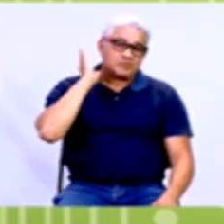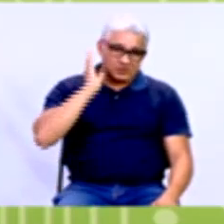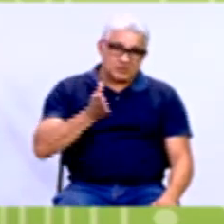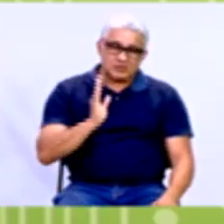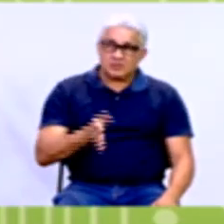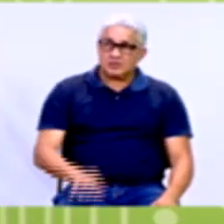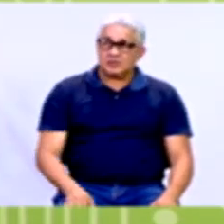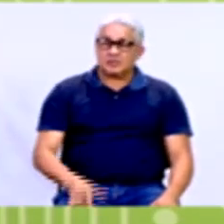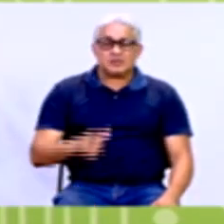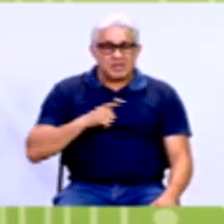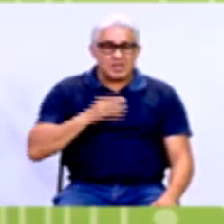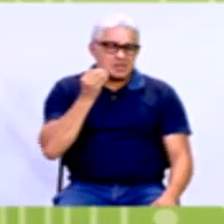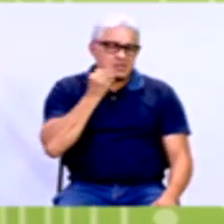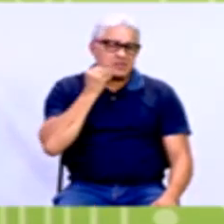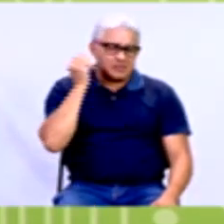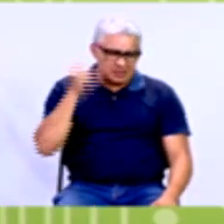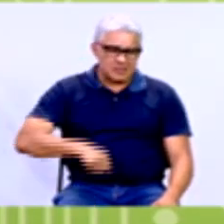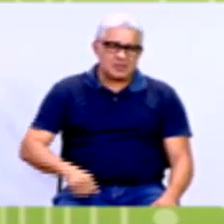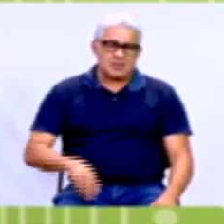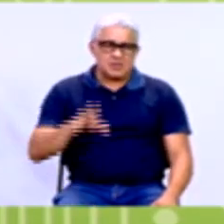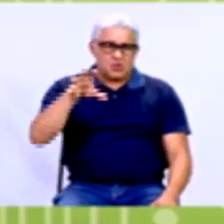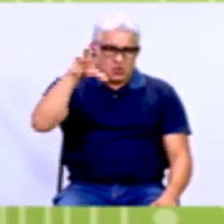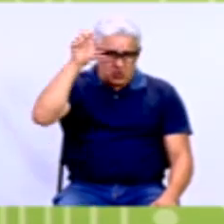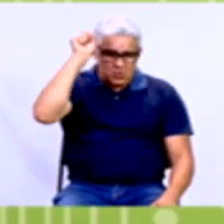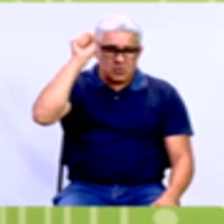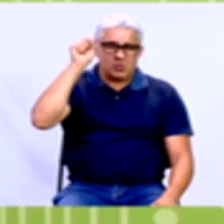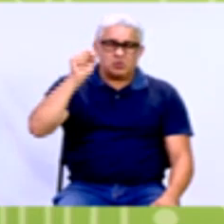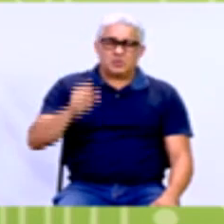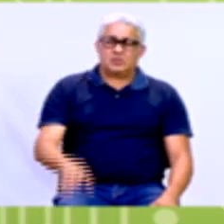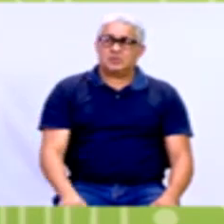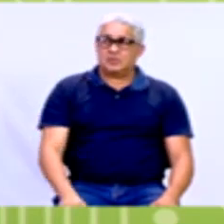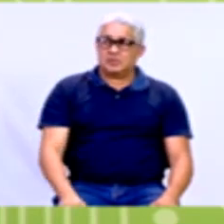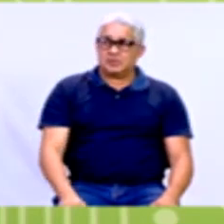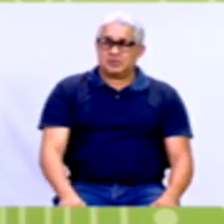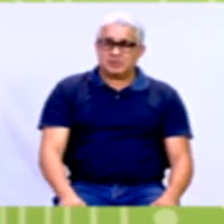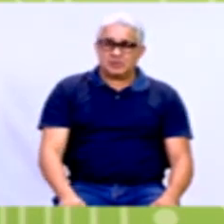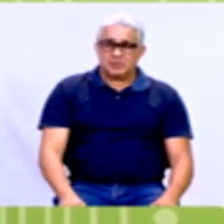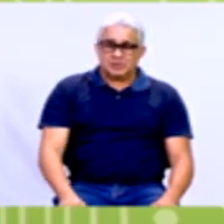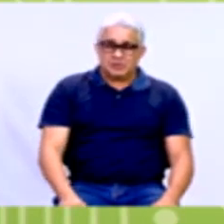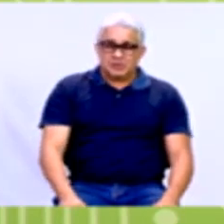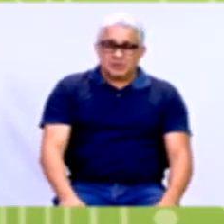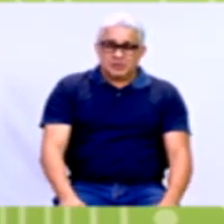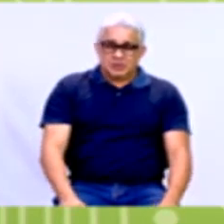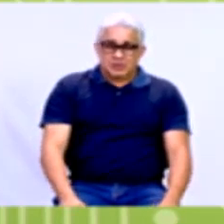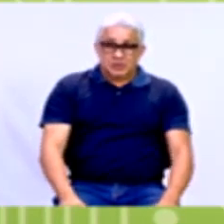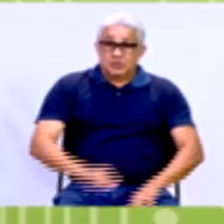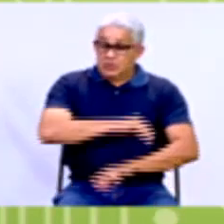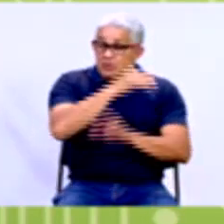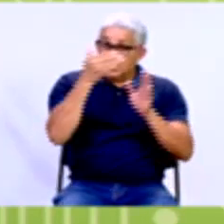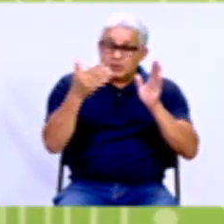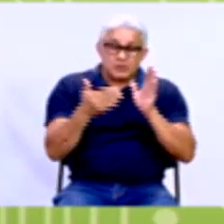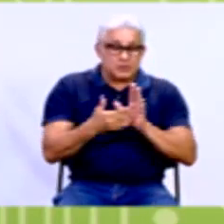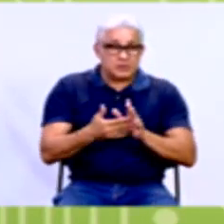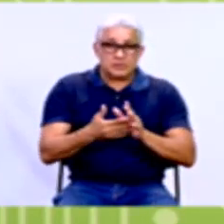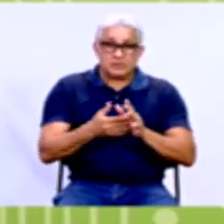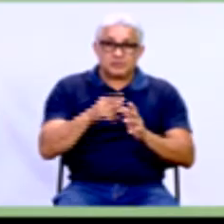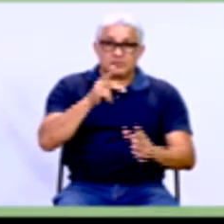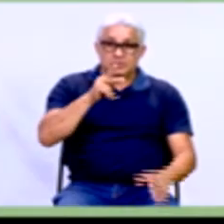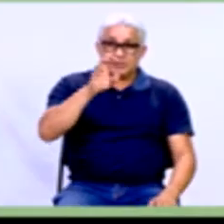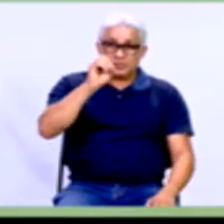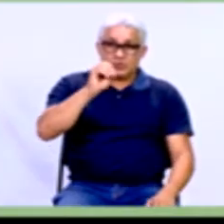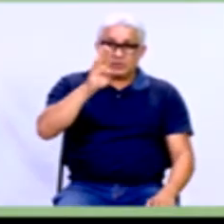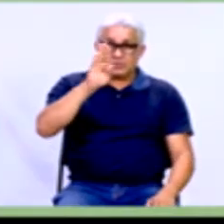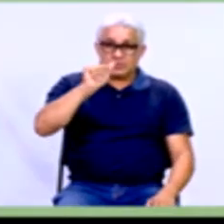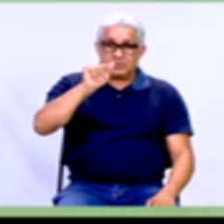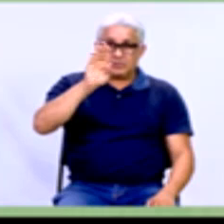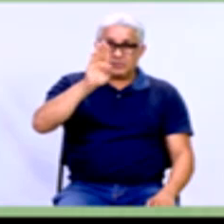as chances de ganhar na loteria, quais são as chances, né, da gente ganhar na loteria? Então tudo isso aí é probabilidade. Quando a gente